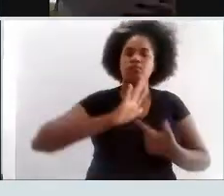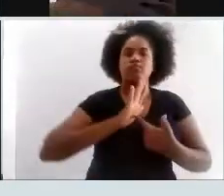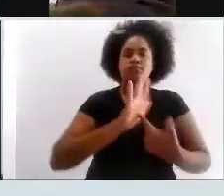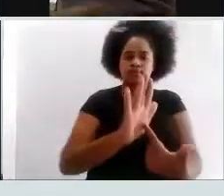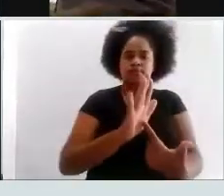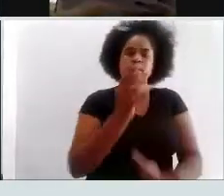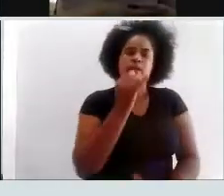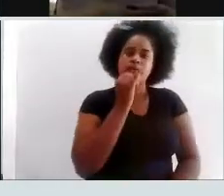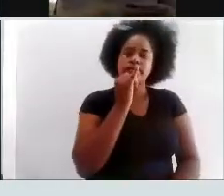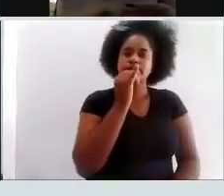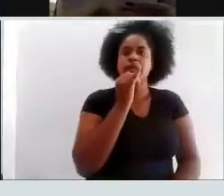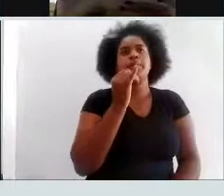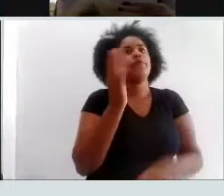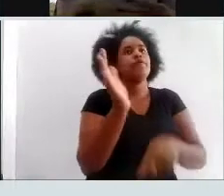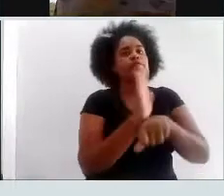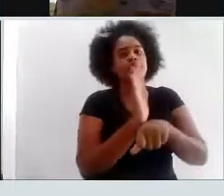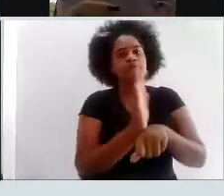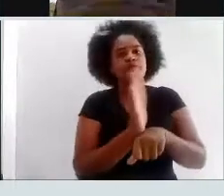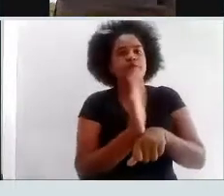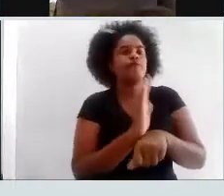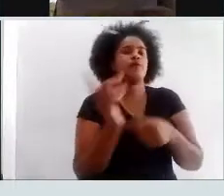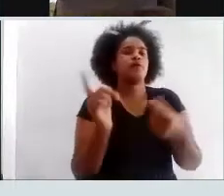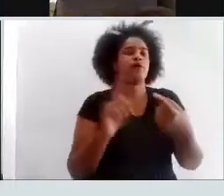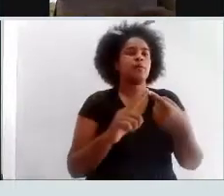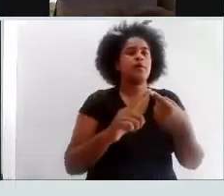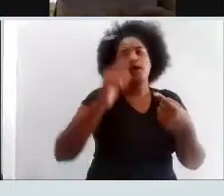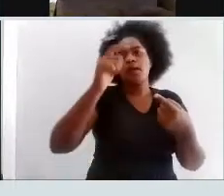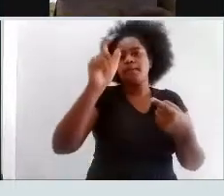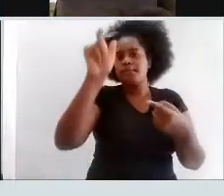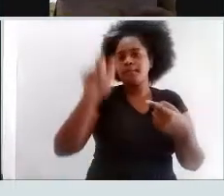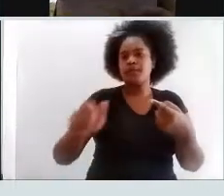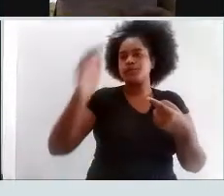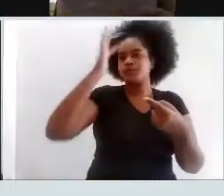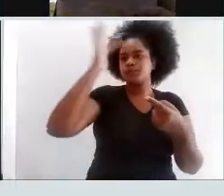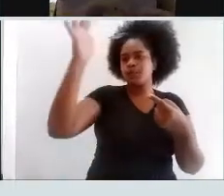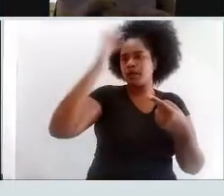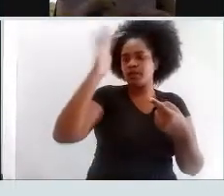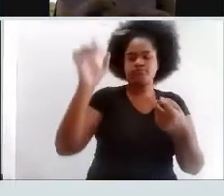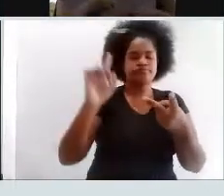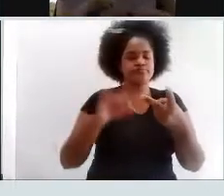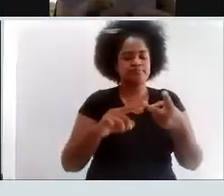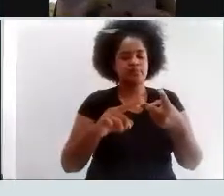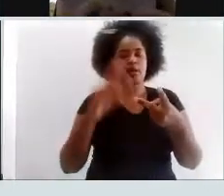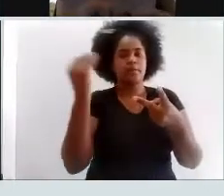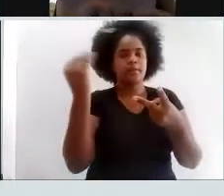algum filósofo, algo que me ajude mesmo a